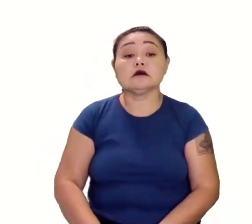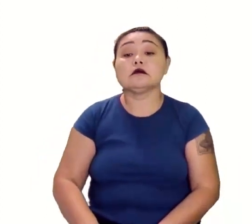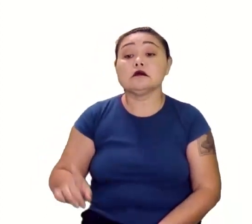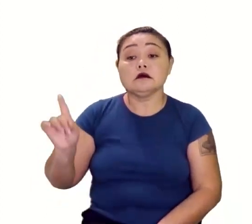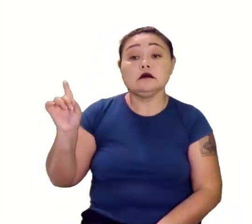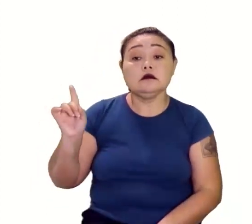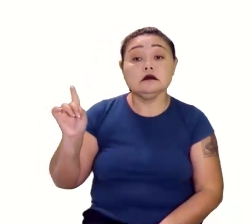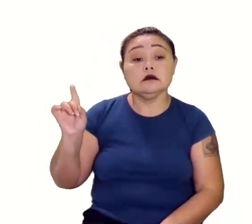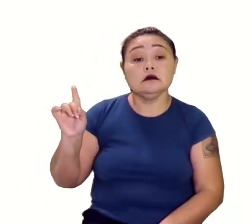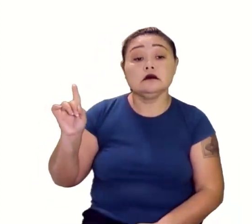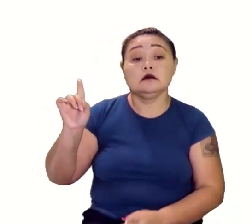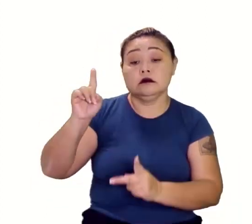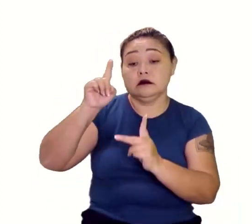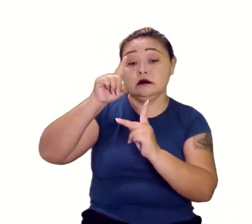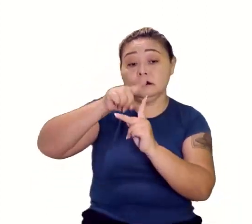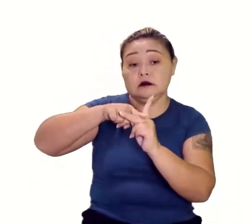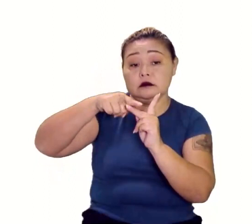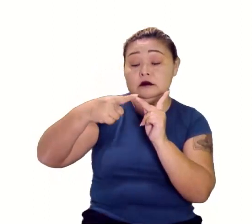para a gente fatorar o